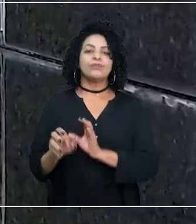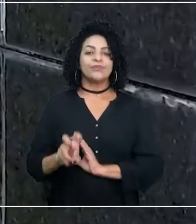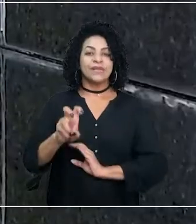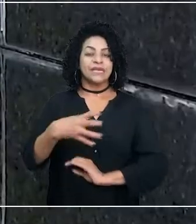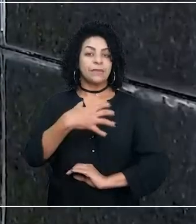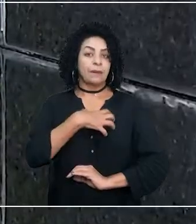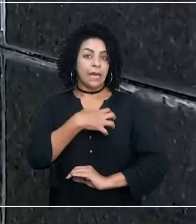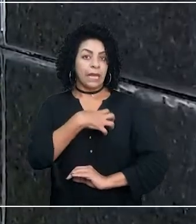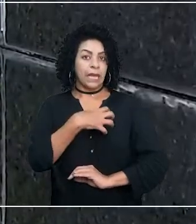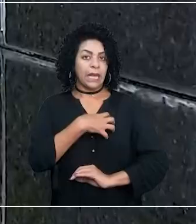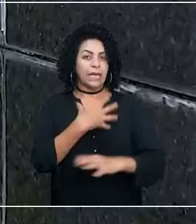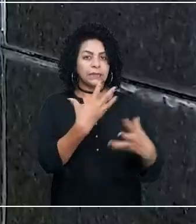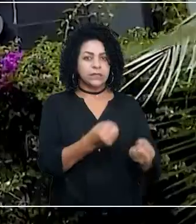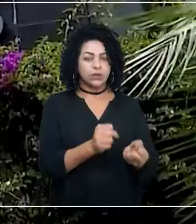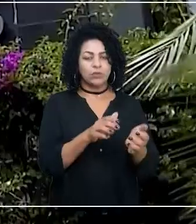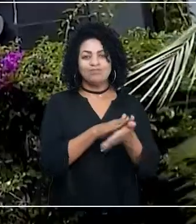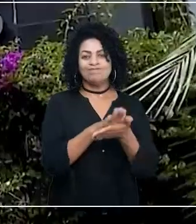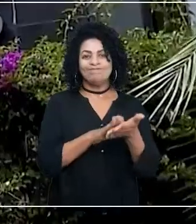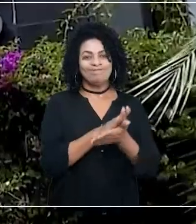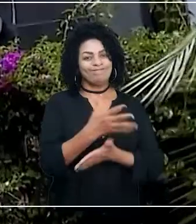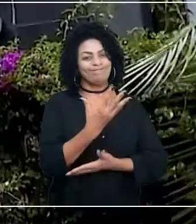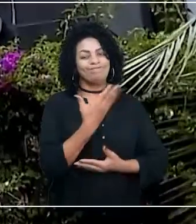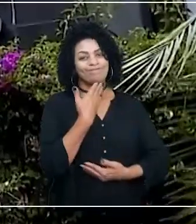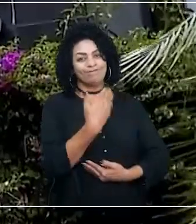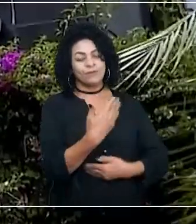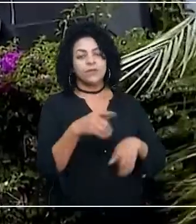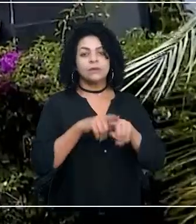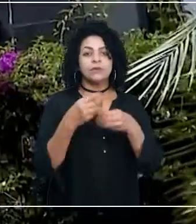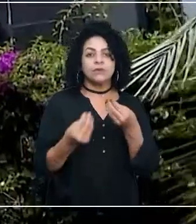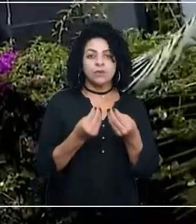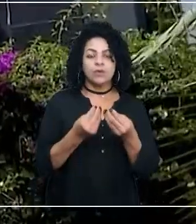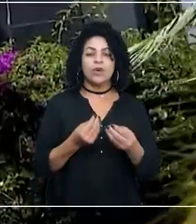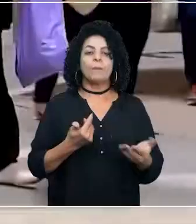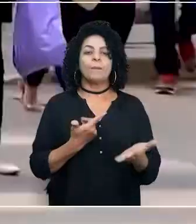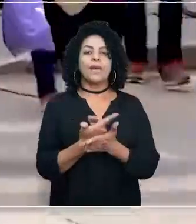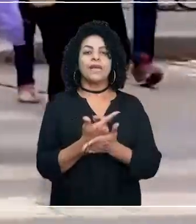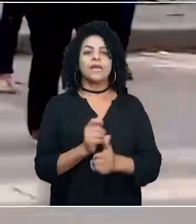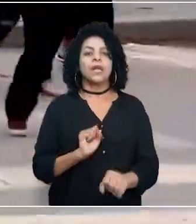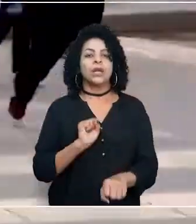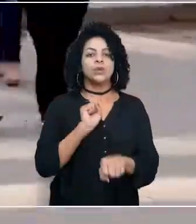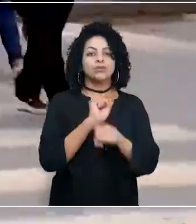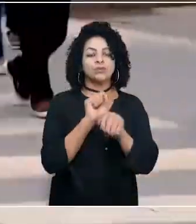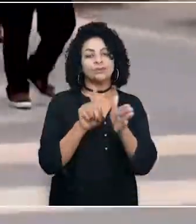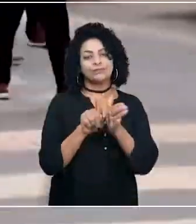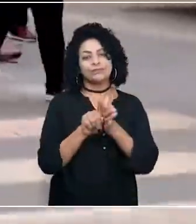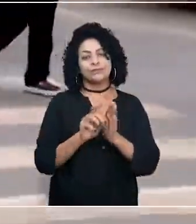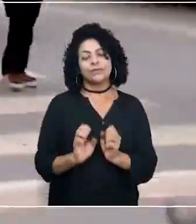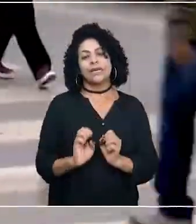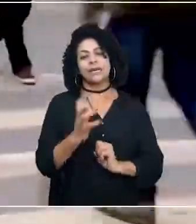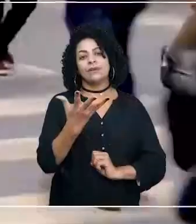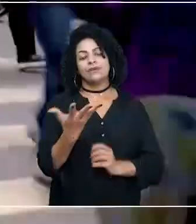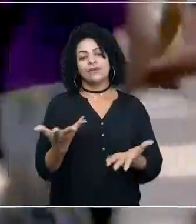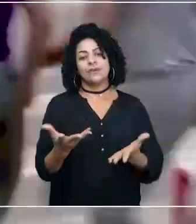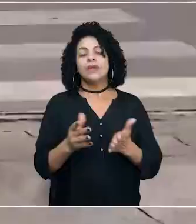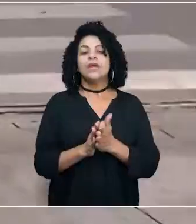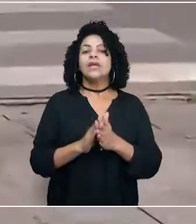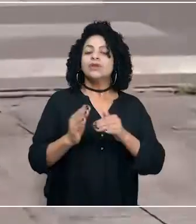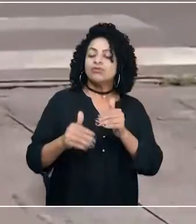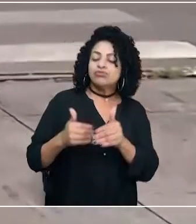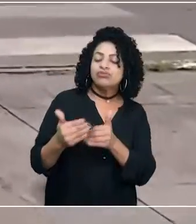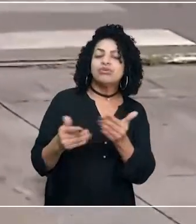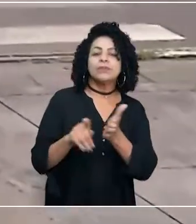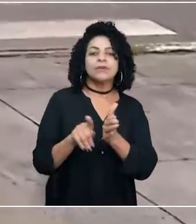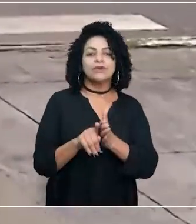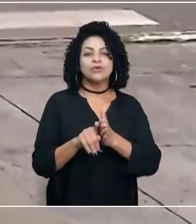na Bahia rejeitou o pedido para o TRT a suspensão do pagamento decorreu da interrupção momentânea causada pela